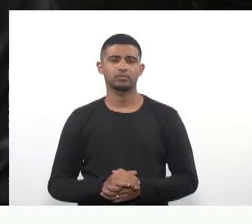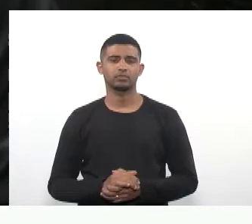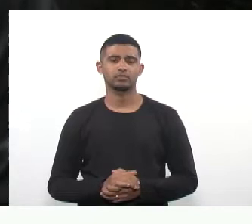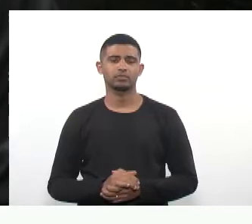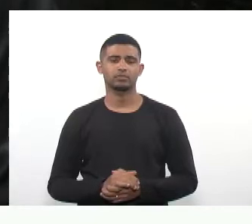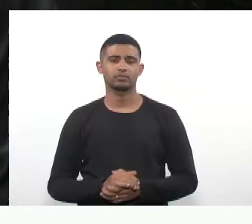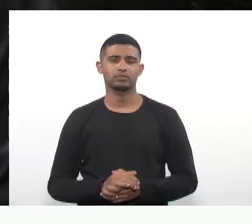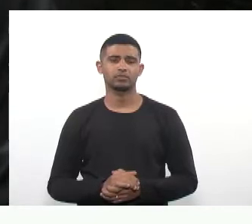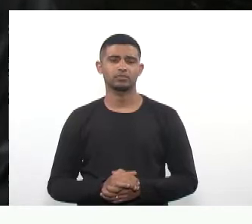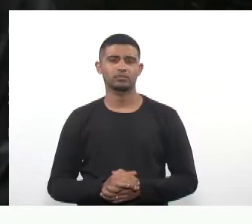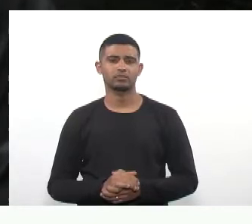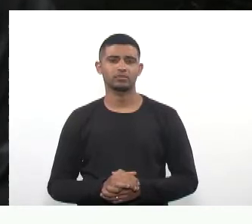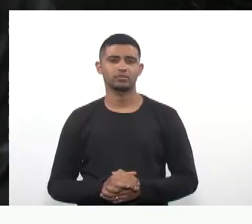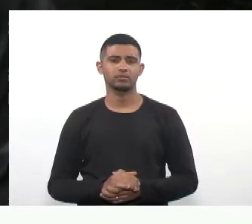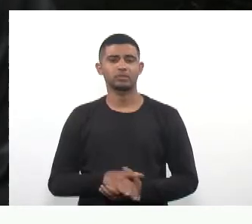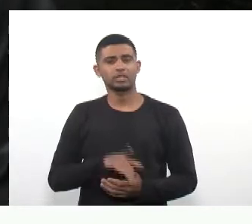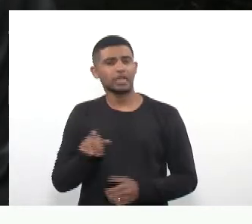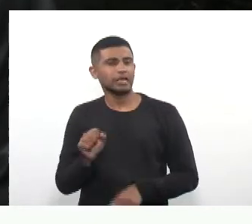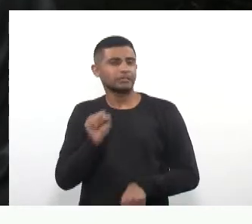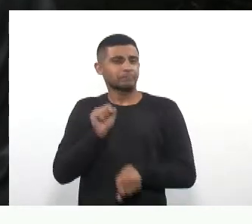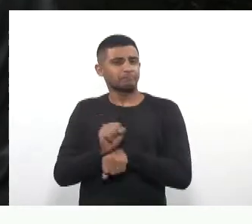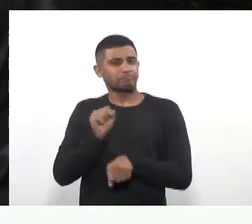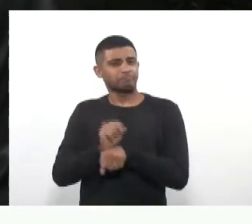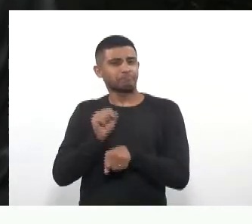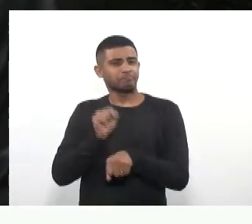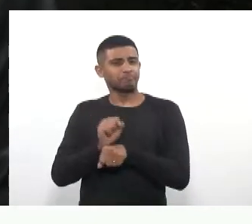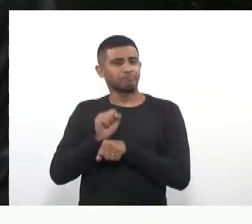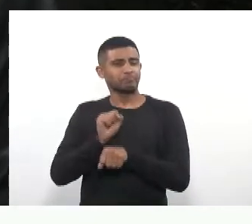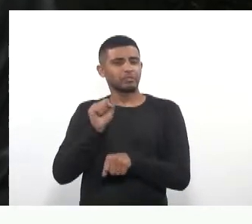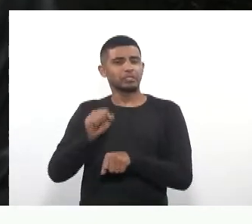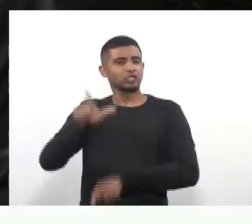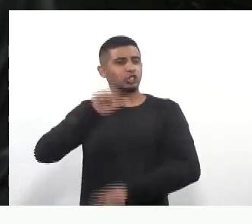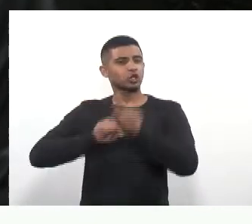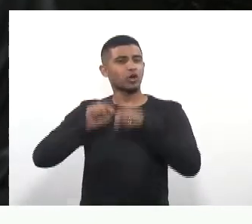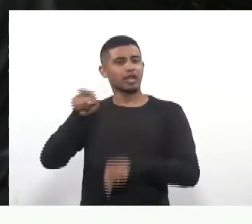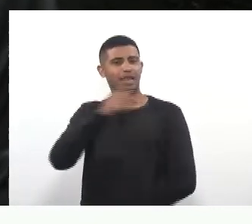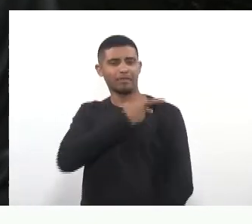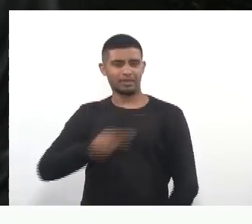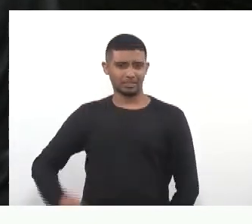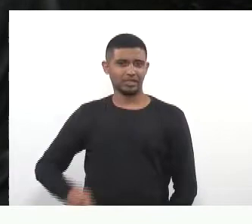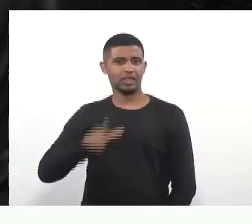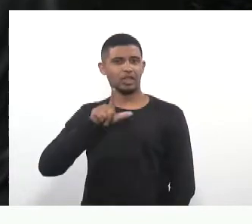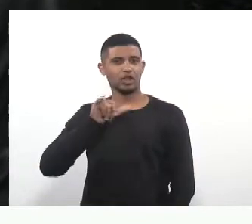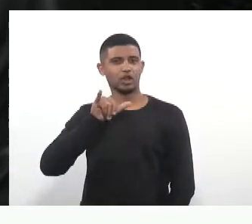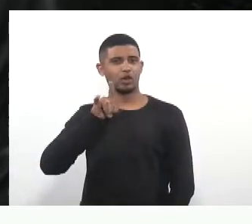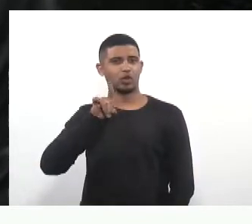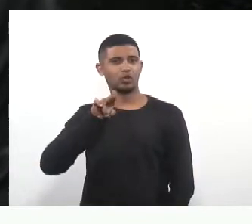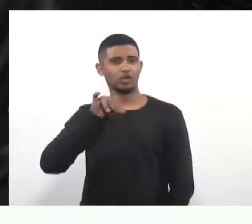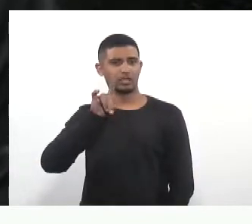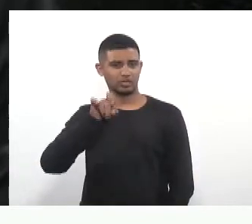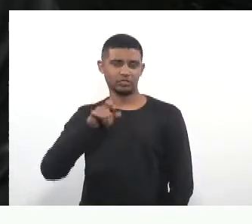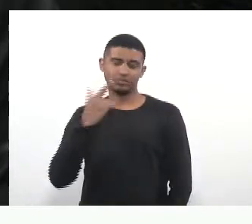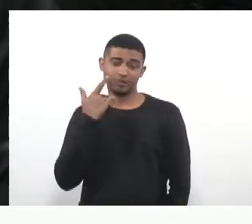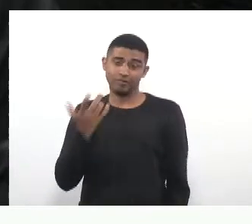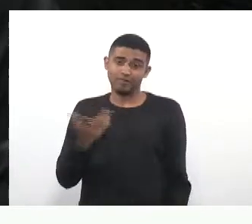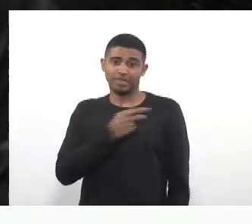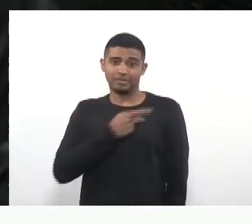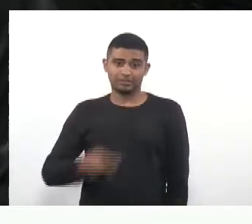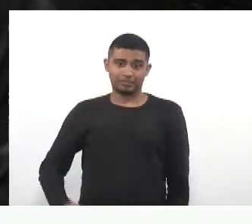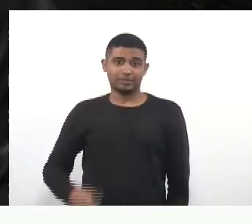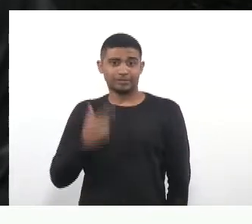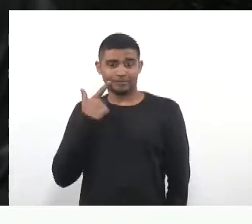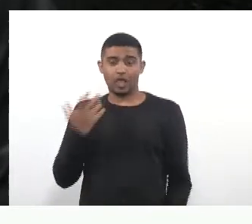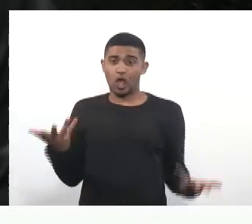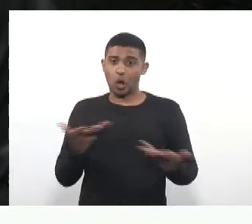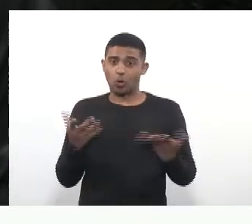mora na escolha do seu presidente, o senhor Luigi, e essa audiência justamente teve por escopo